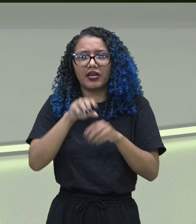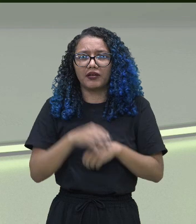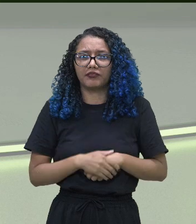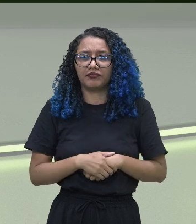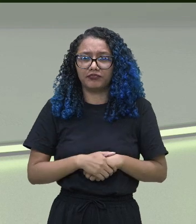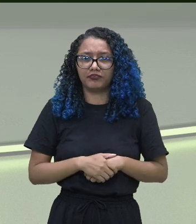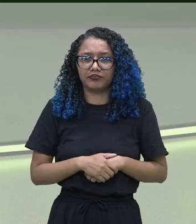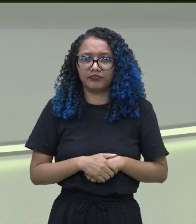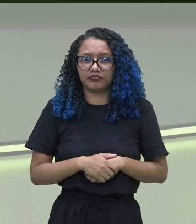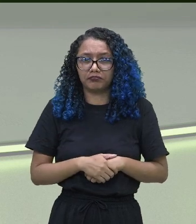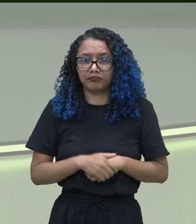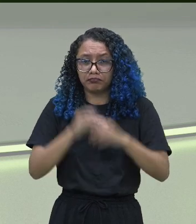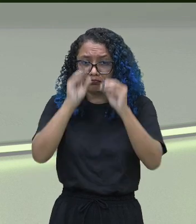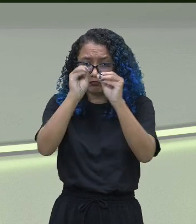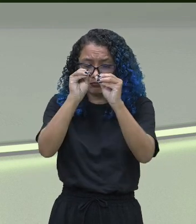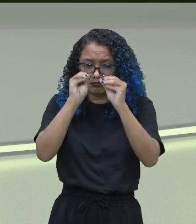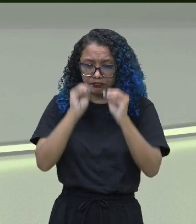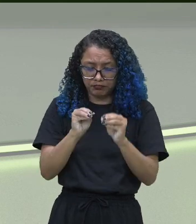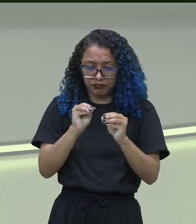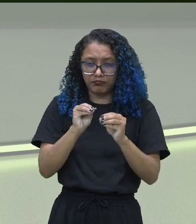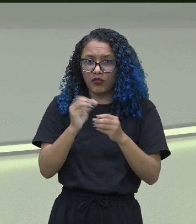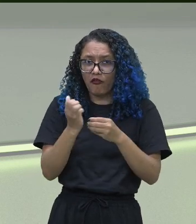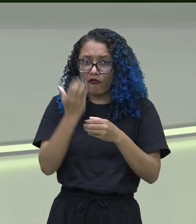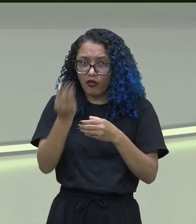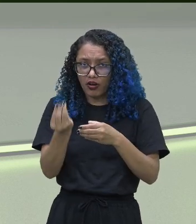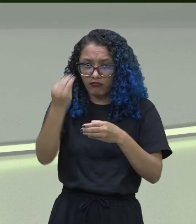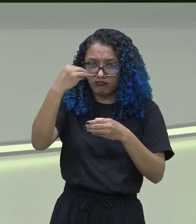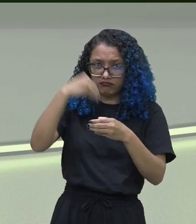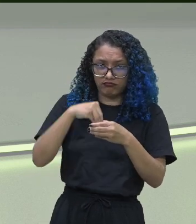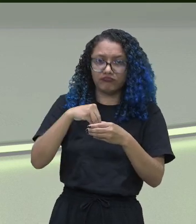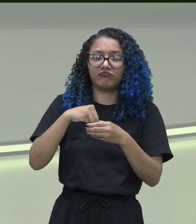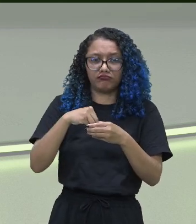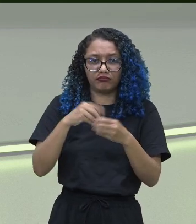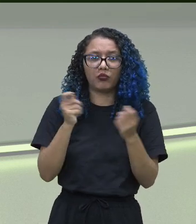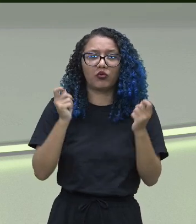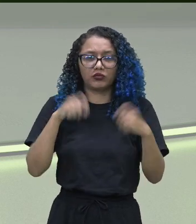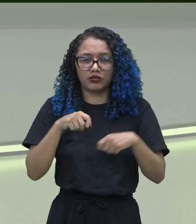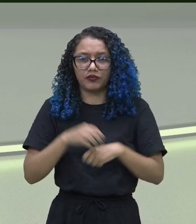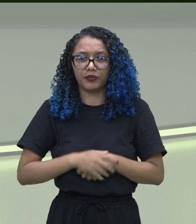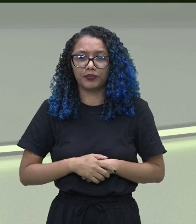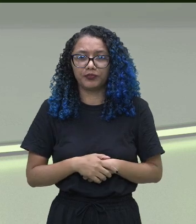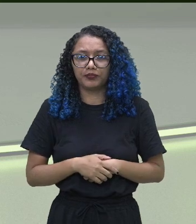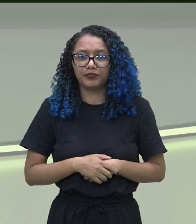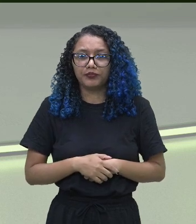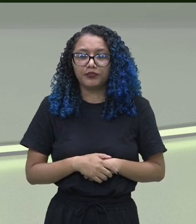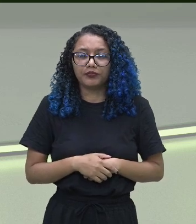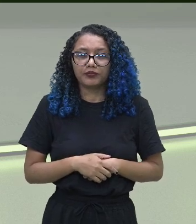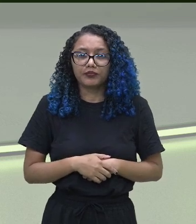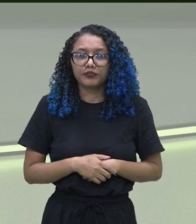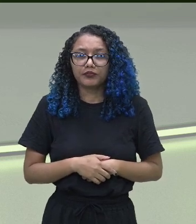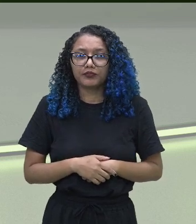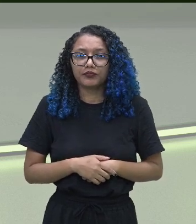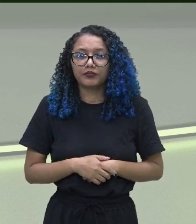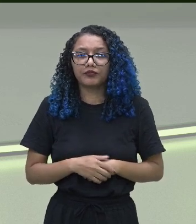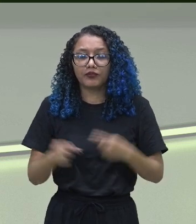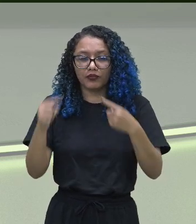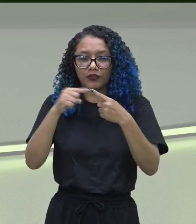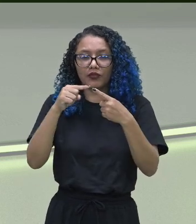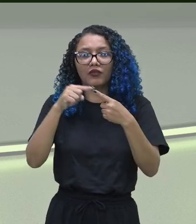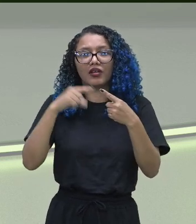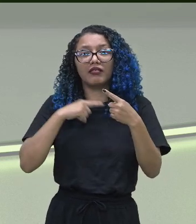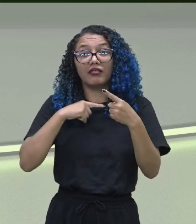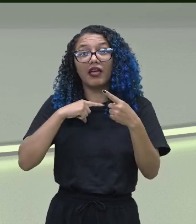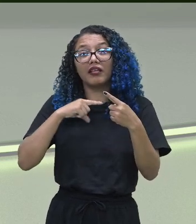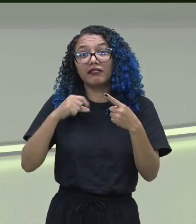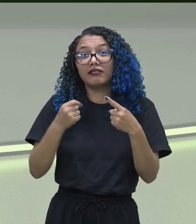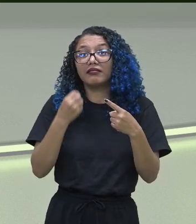ou seja, do meio extracelular para o meio intracelular, tá? O transporte ativo vai ter outras divisões, como